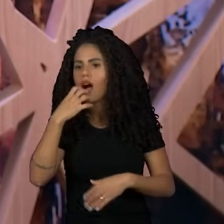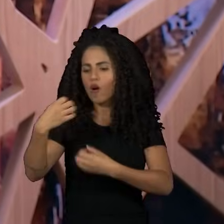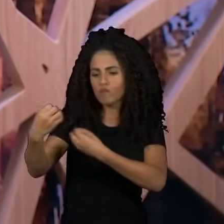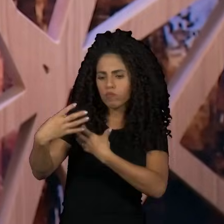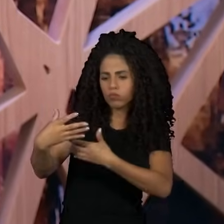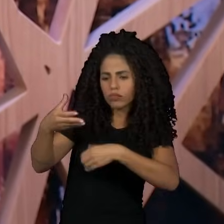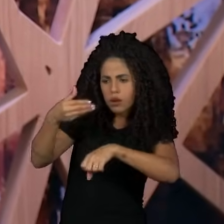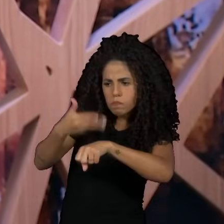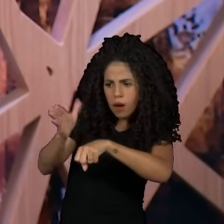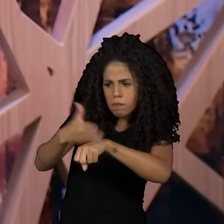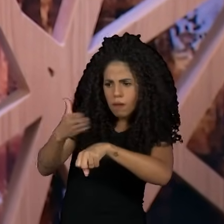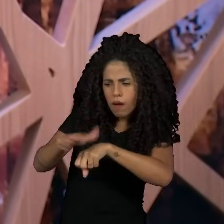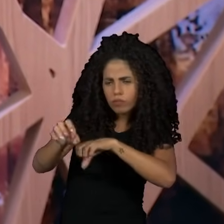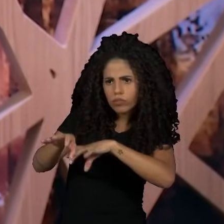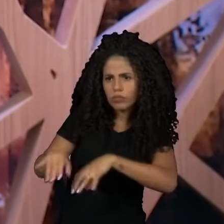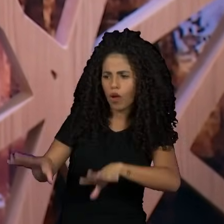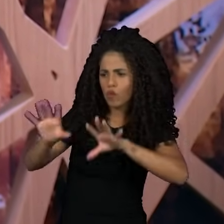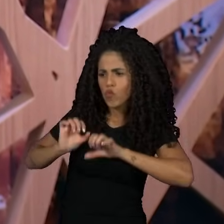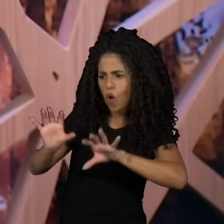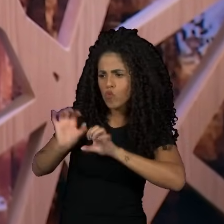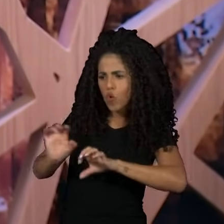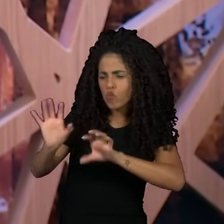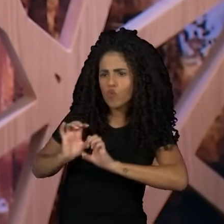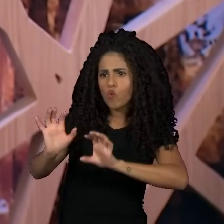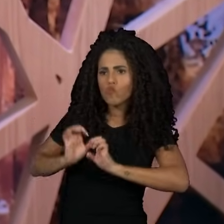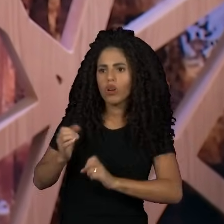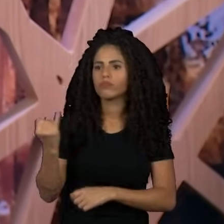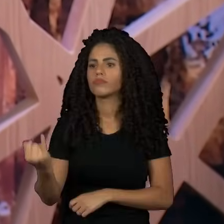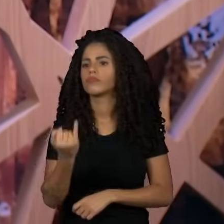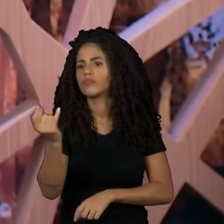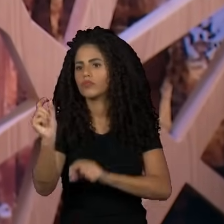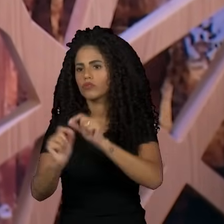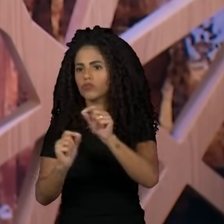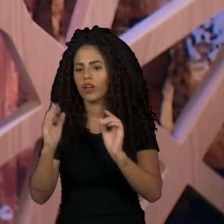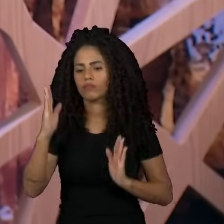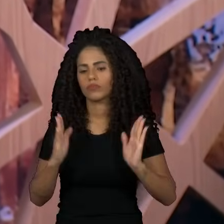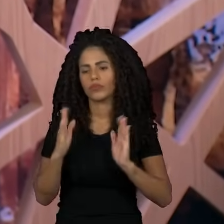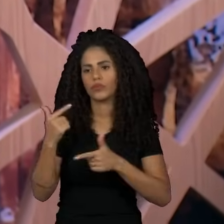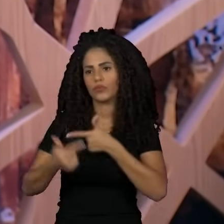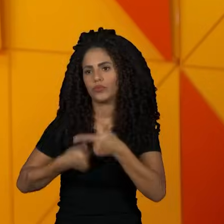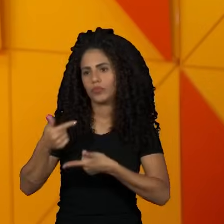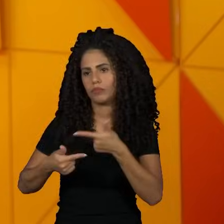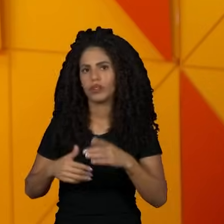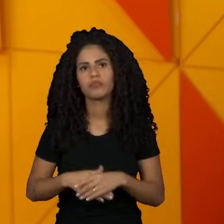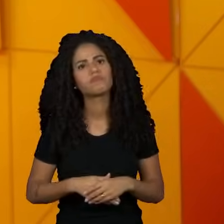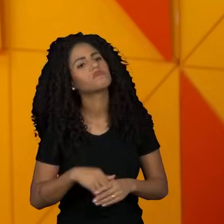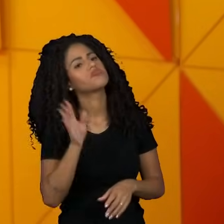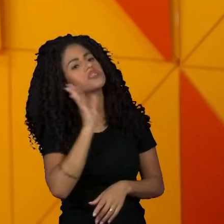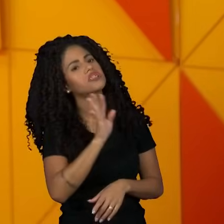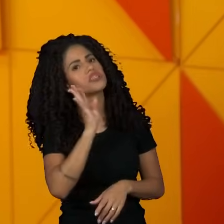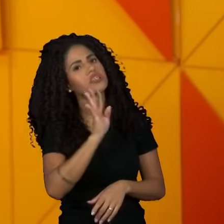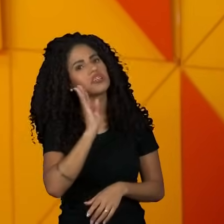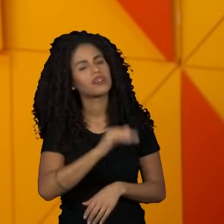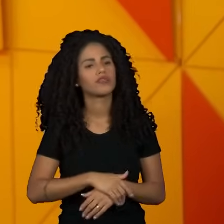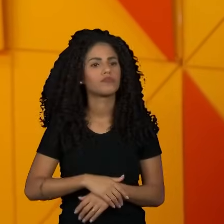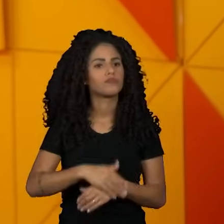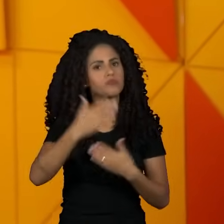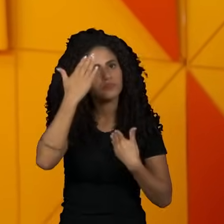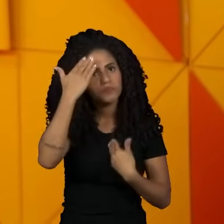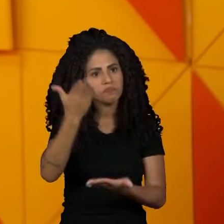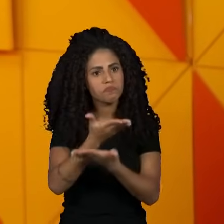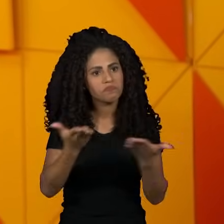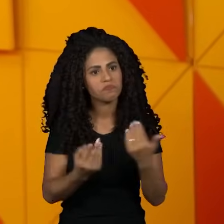mas internamente ele absorve. Então, realmente é importante, né, ter esse tempo para ele trabalhar. Que bacana. Gente, quero muito agradecer